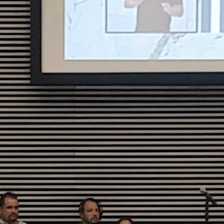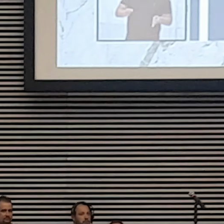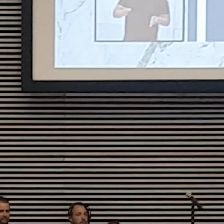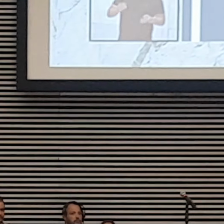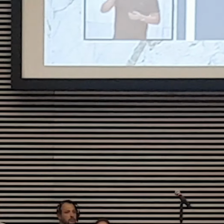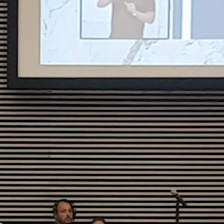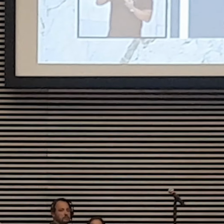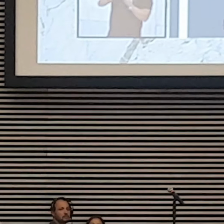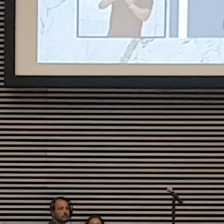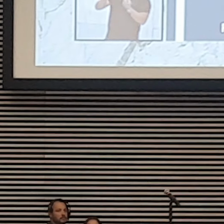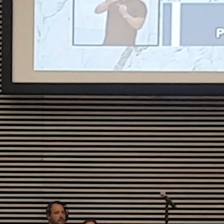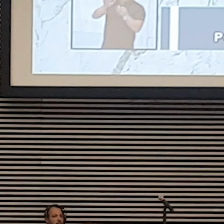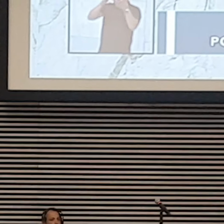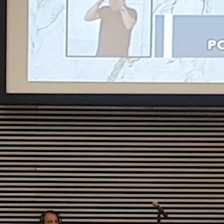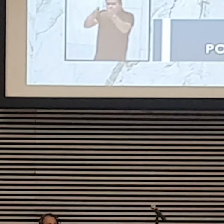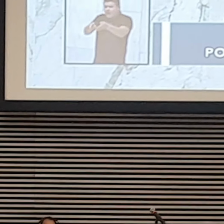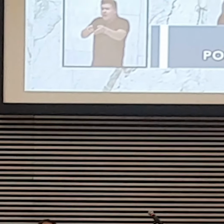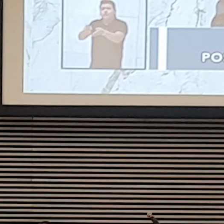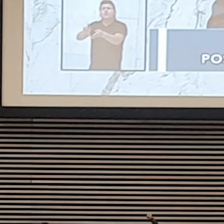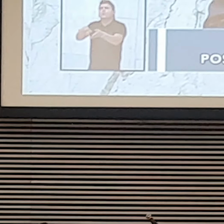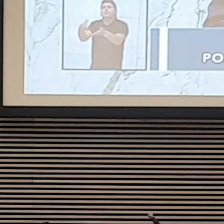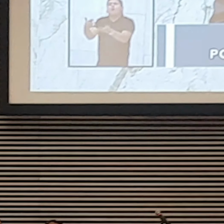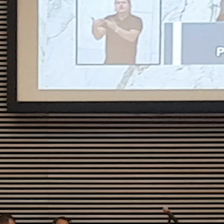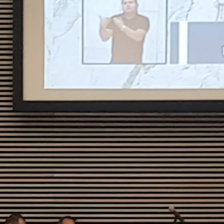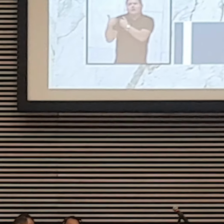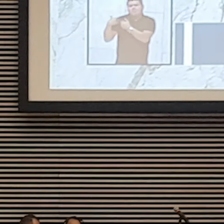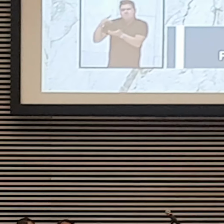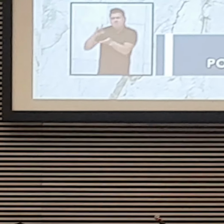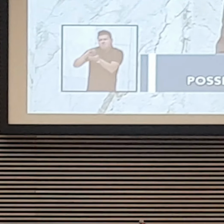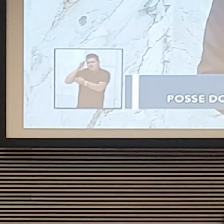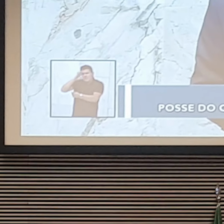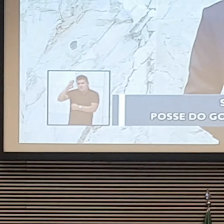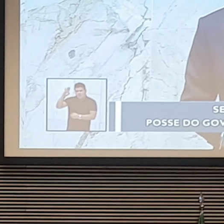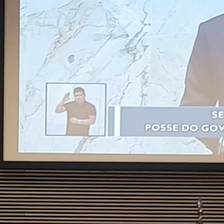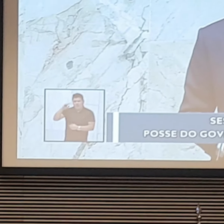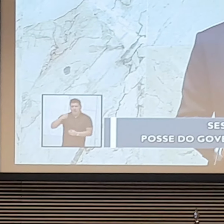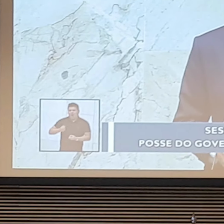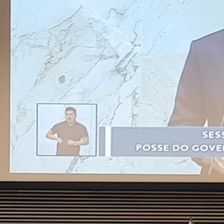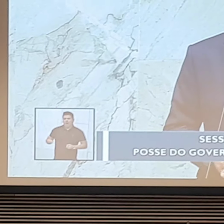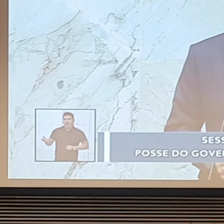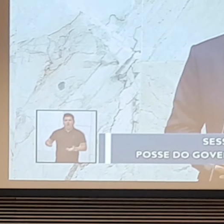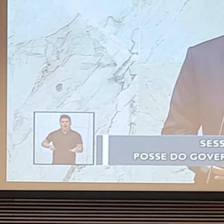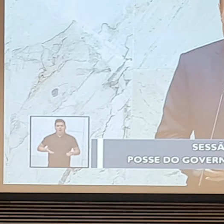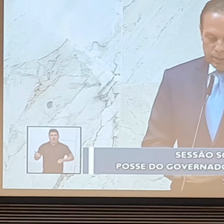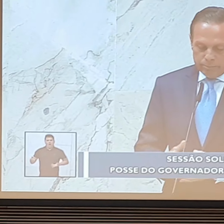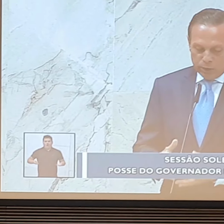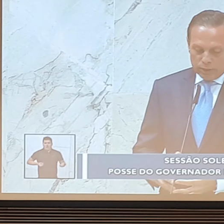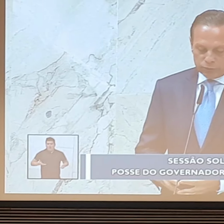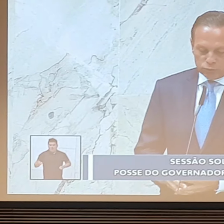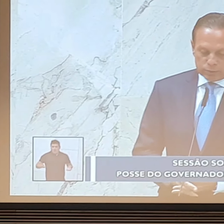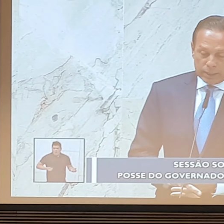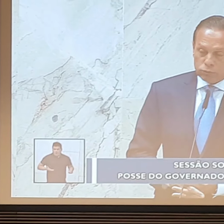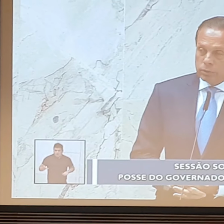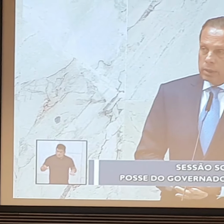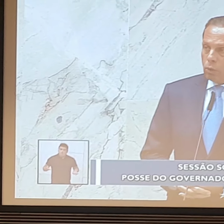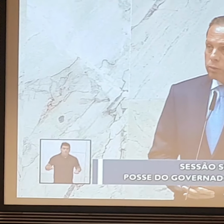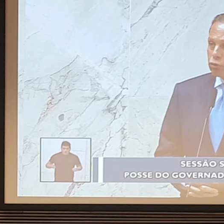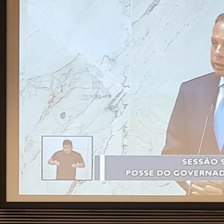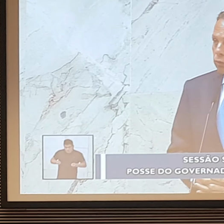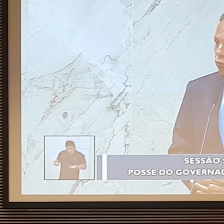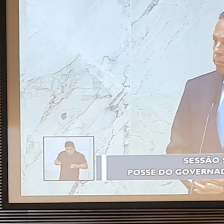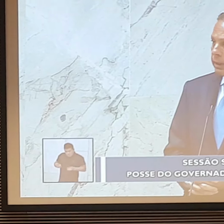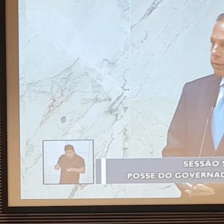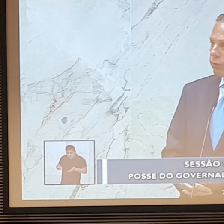é a sua real responsabilidade. Não vai gastar recurso público em áreas que podem produzir melhores resultados